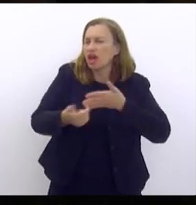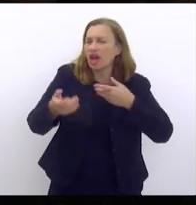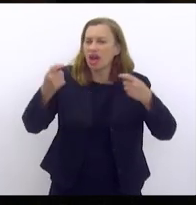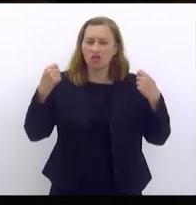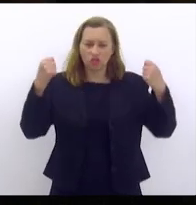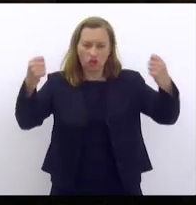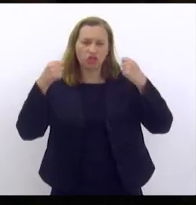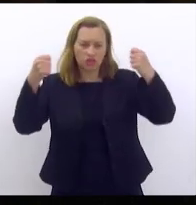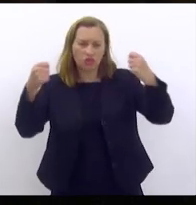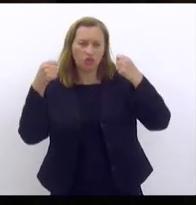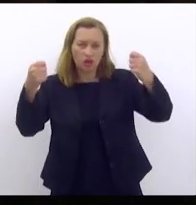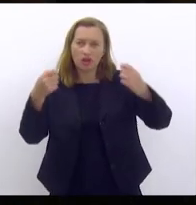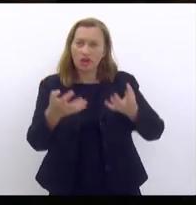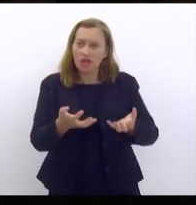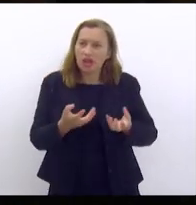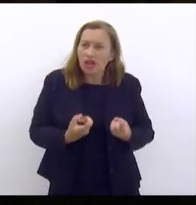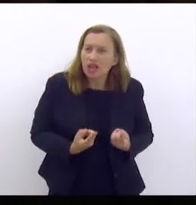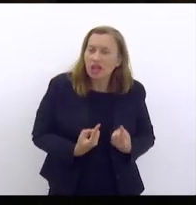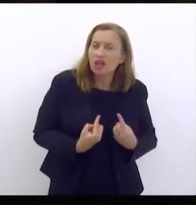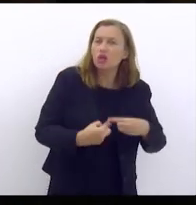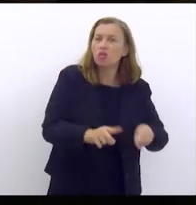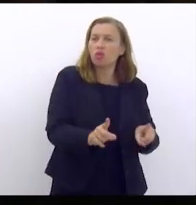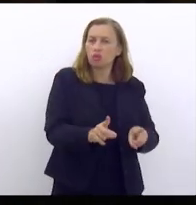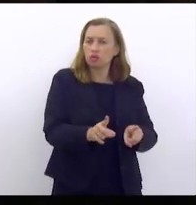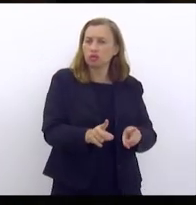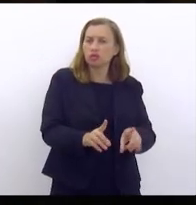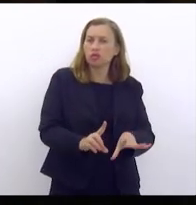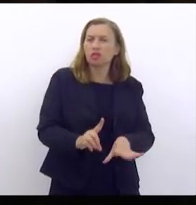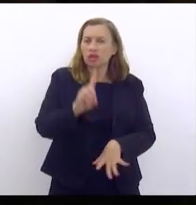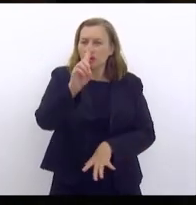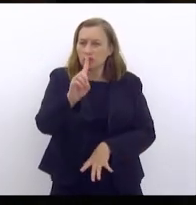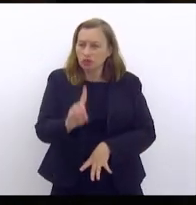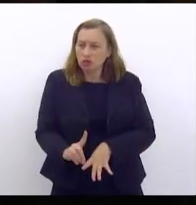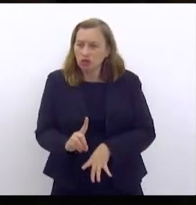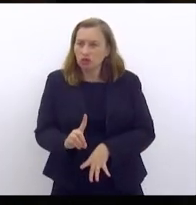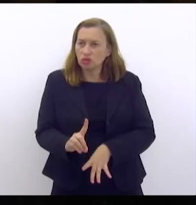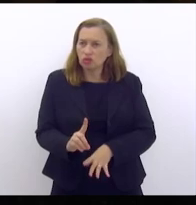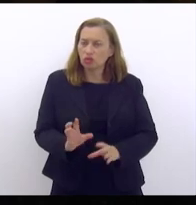querer agredir um dirigente